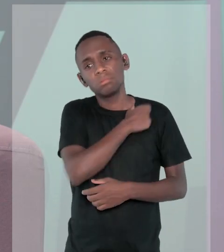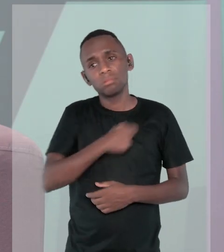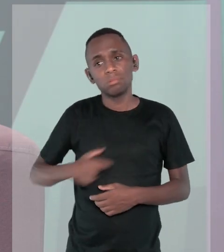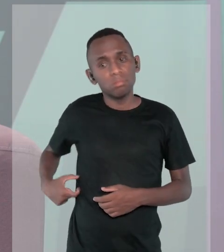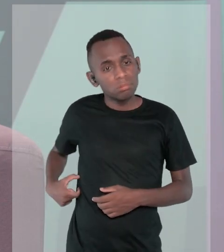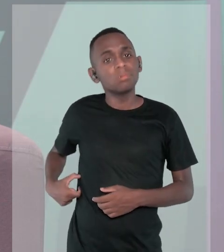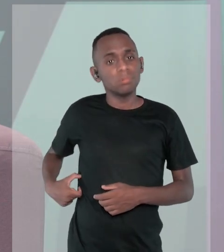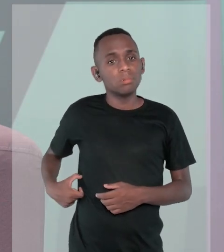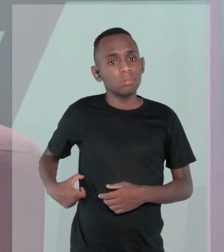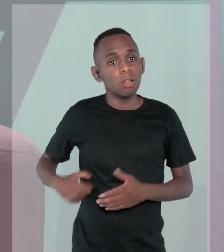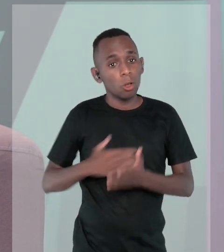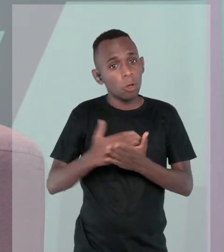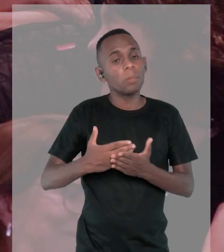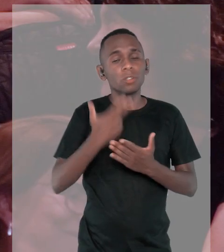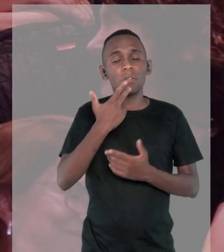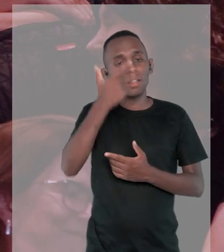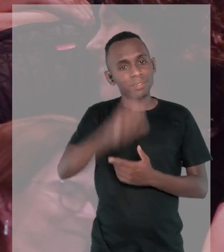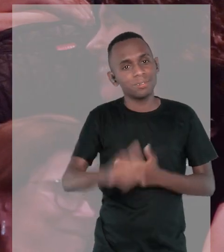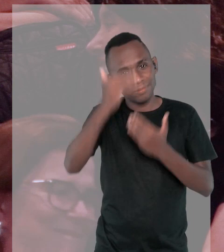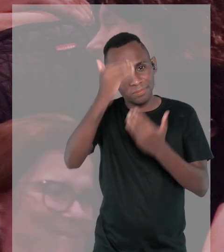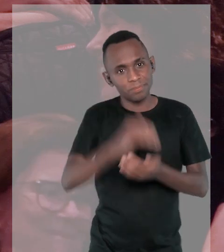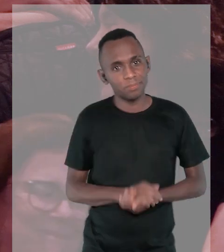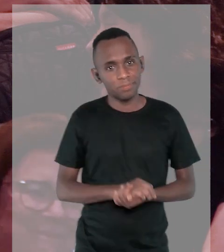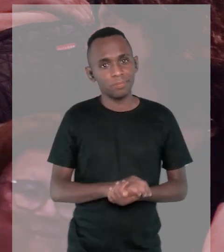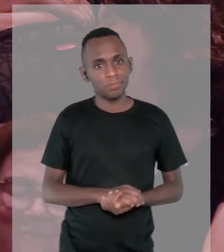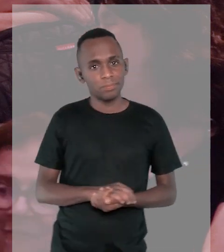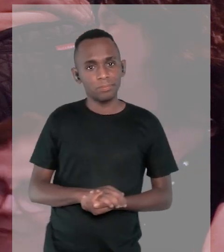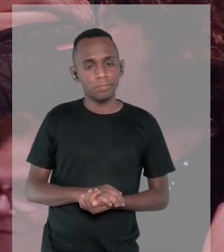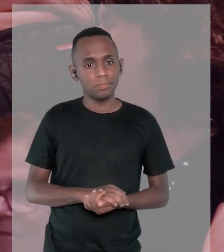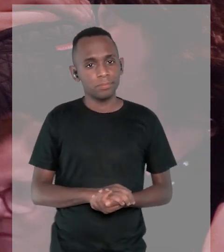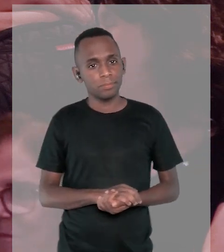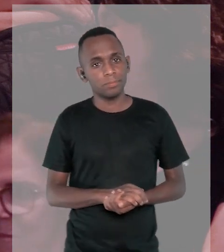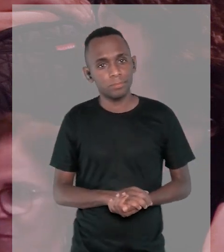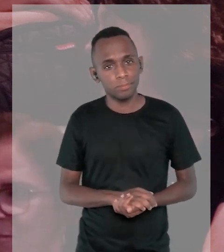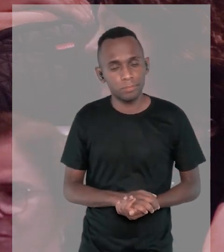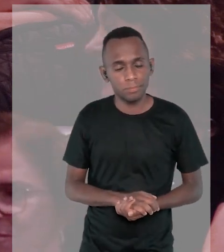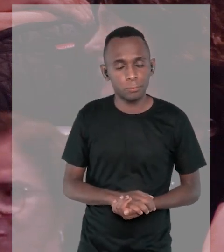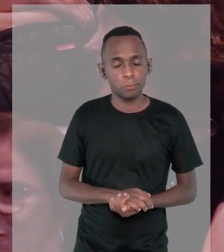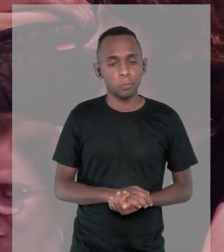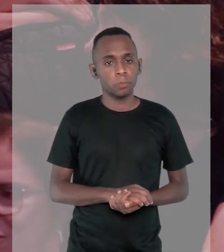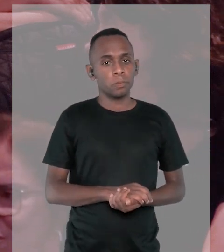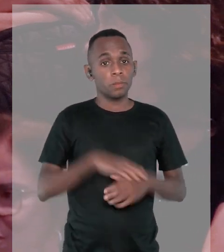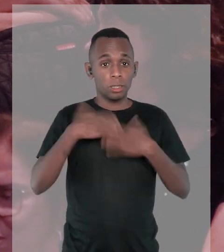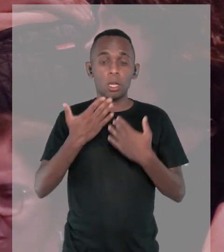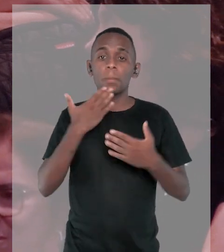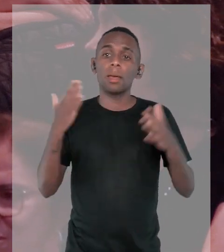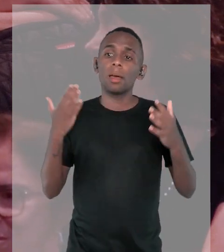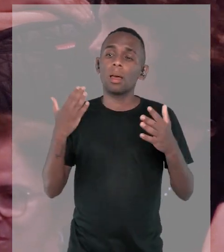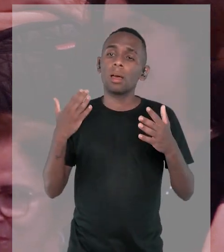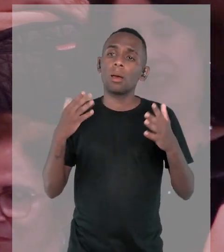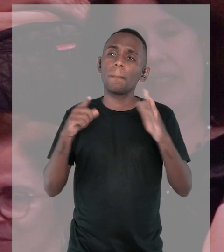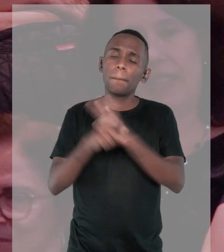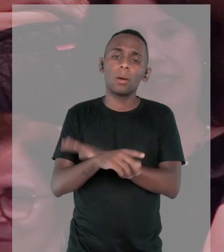Adorei a explicação. Vou começar a repetir. Obrigado. Então, nesse sentido, minha pergunta é,